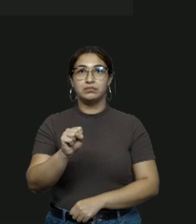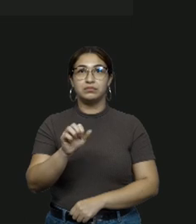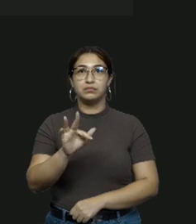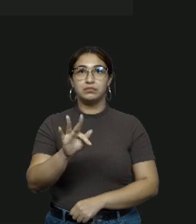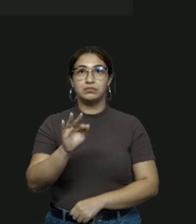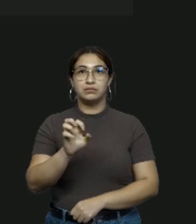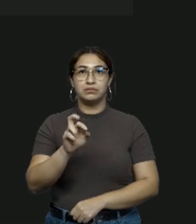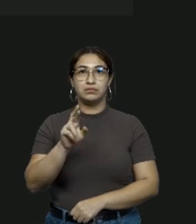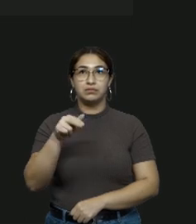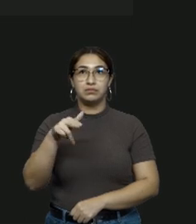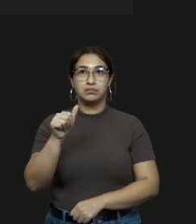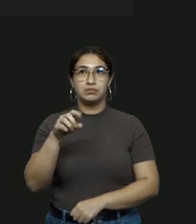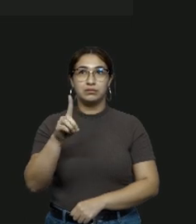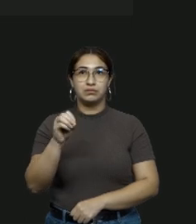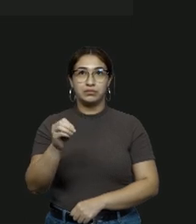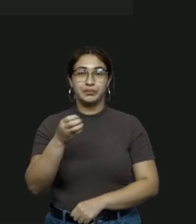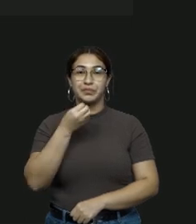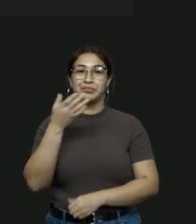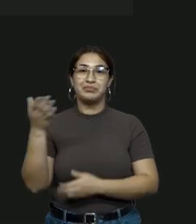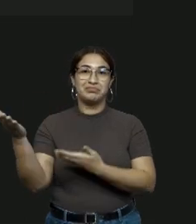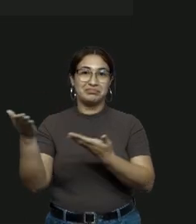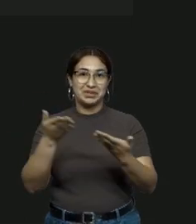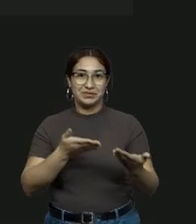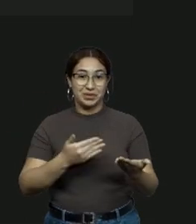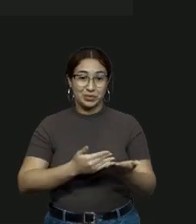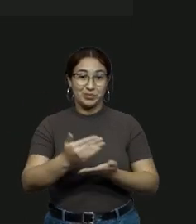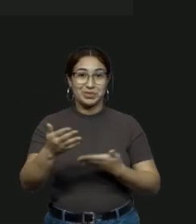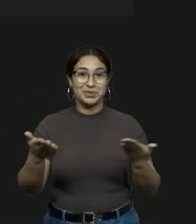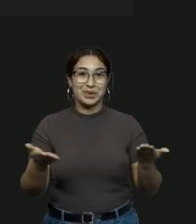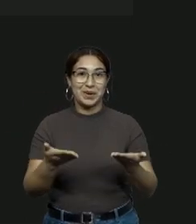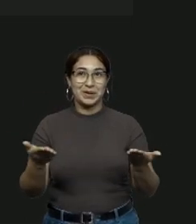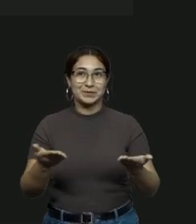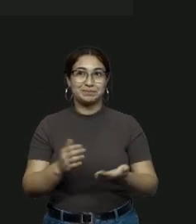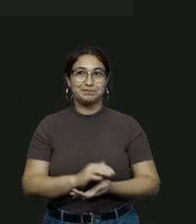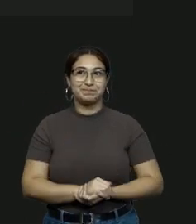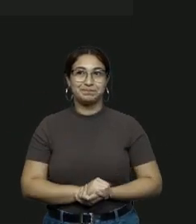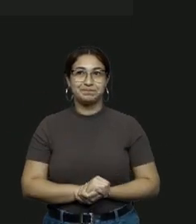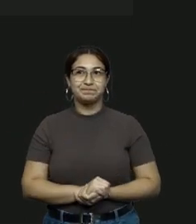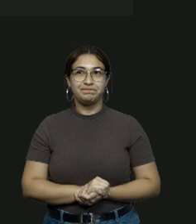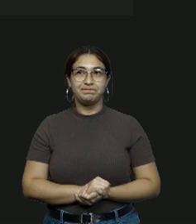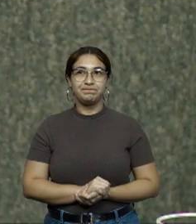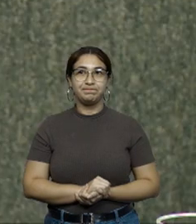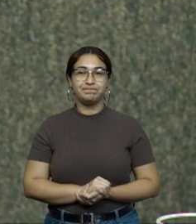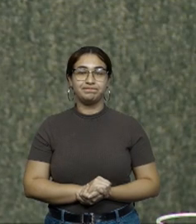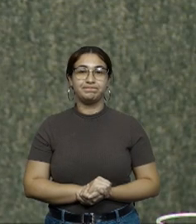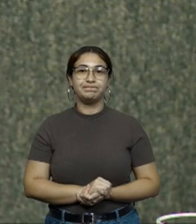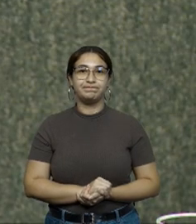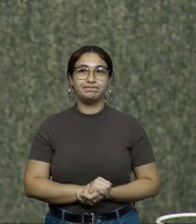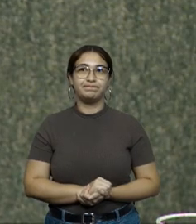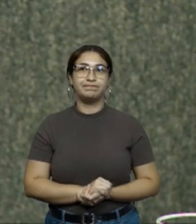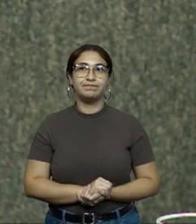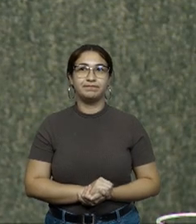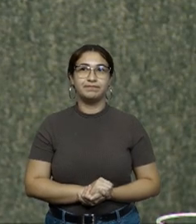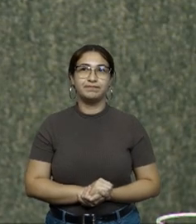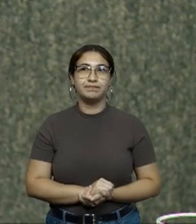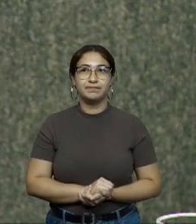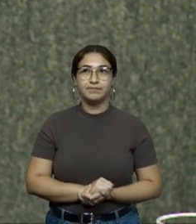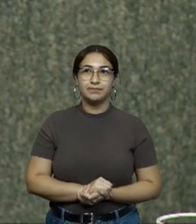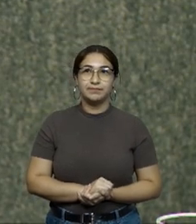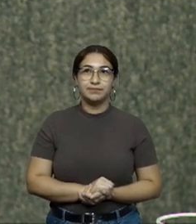Fernando começamos agora tá bom também vou abrir esse caso o senhor queira